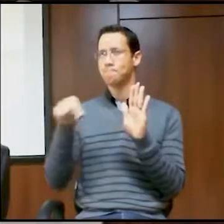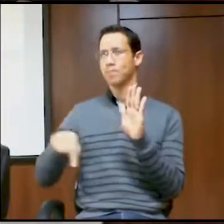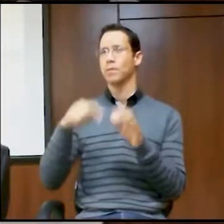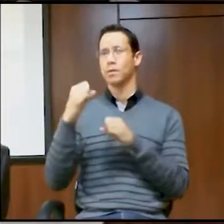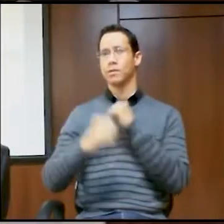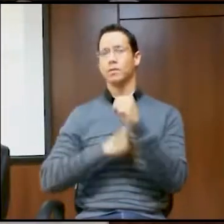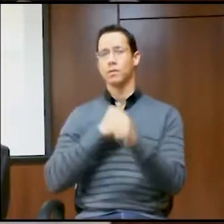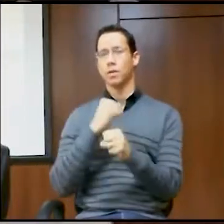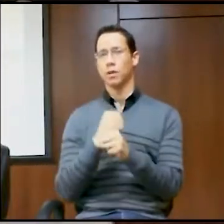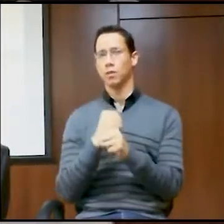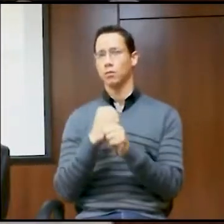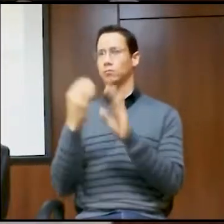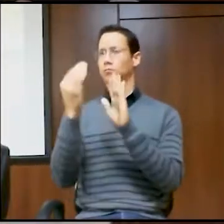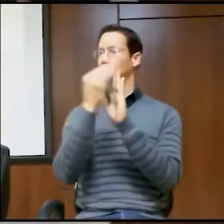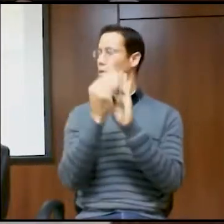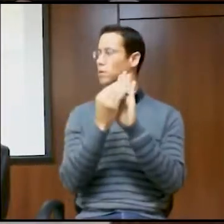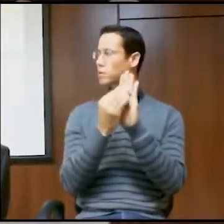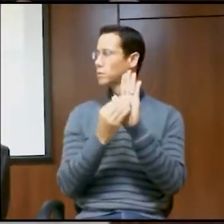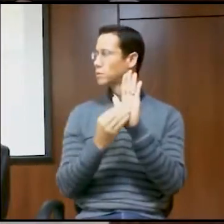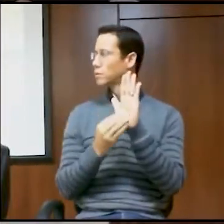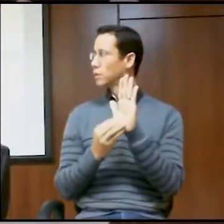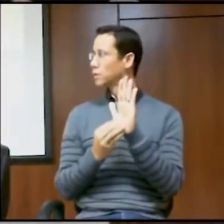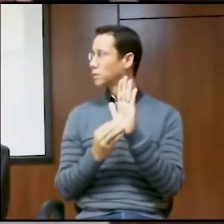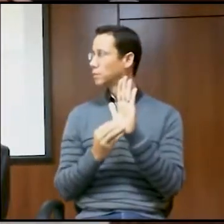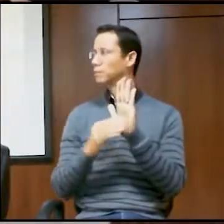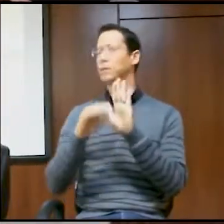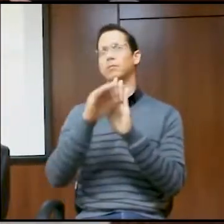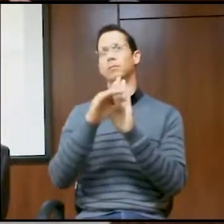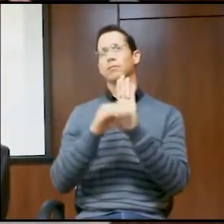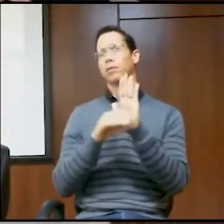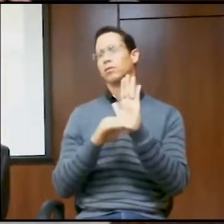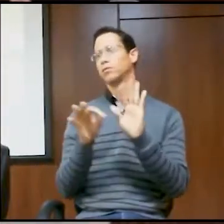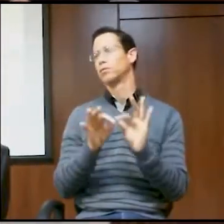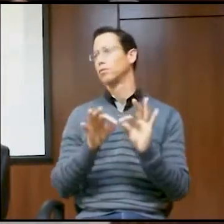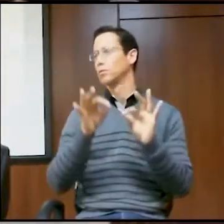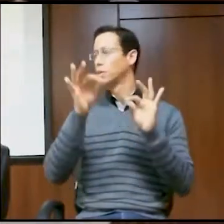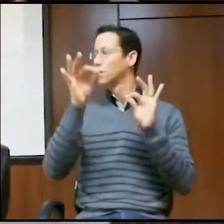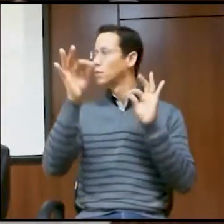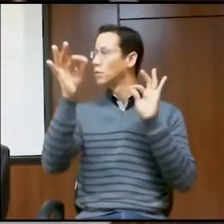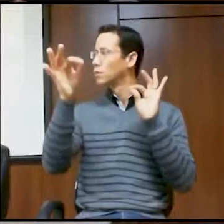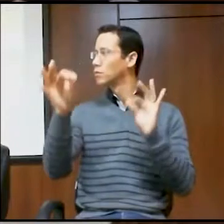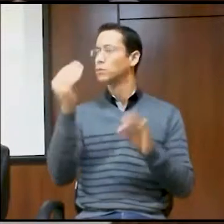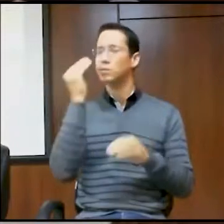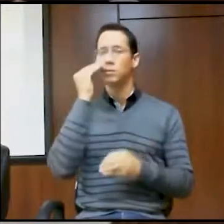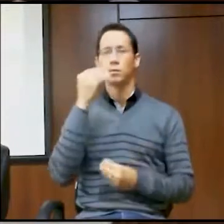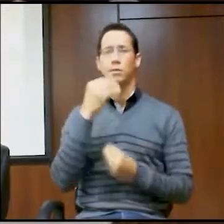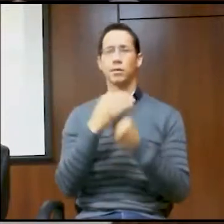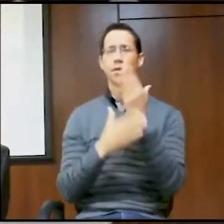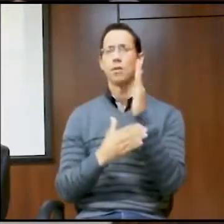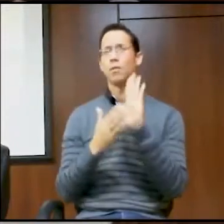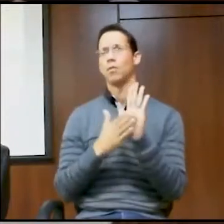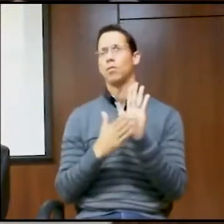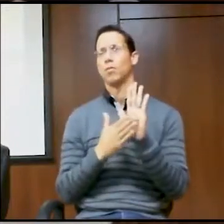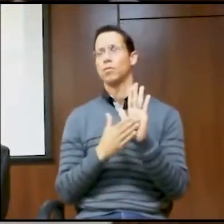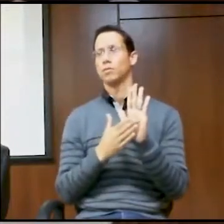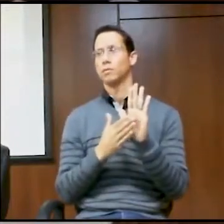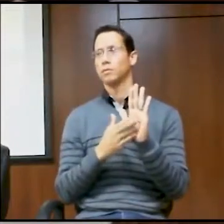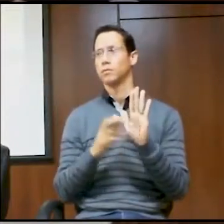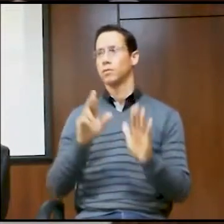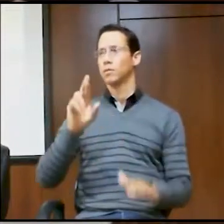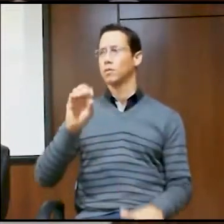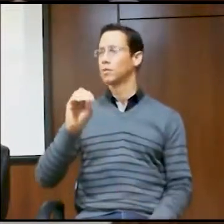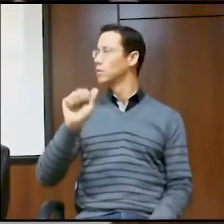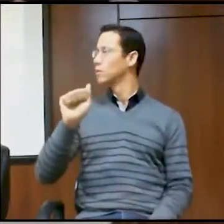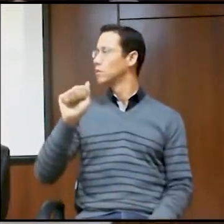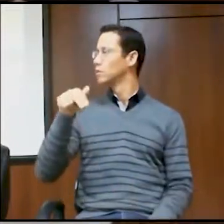ainda, né, uma agenda, né, claro que é uma pauta de longo prazo, né, para criar uma proposta, né? A Rosângela tem nos ajudado